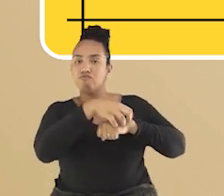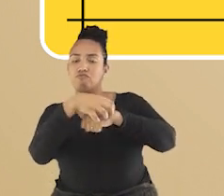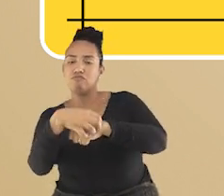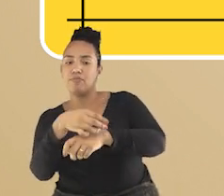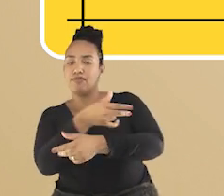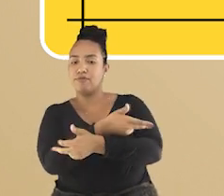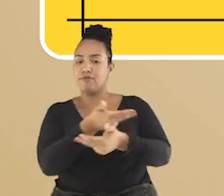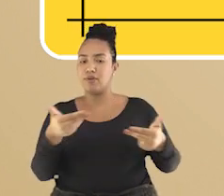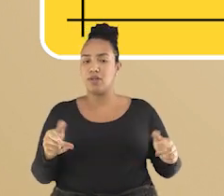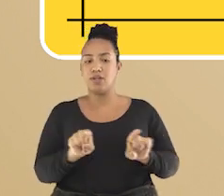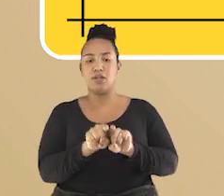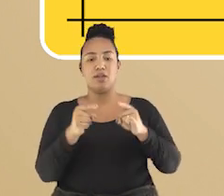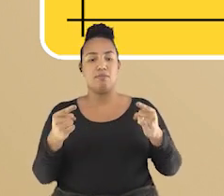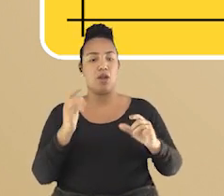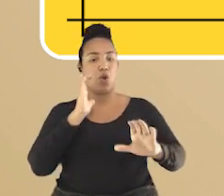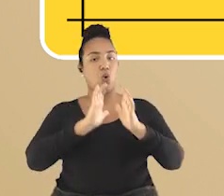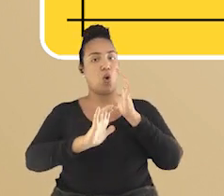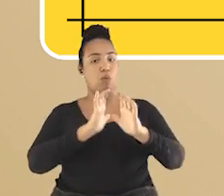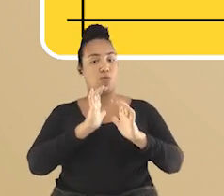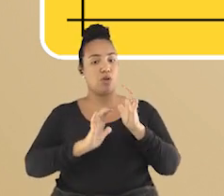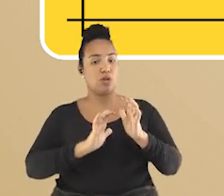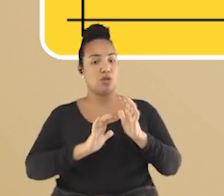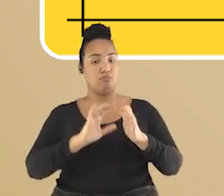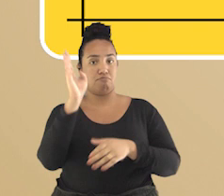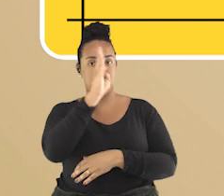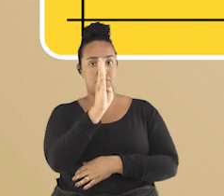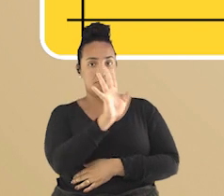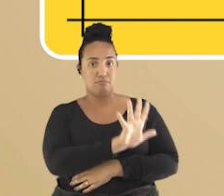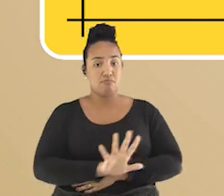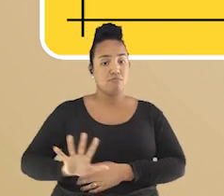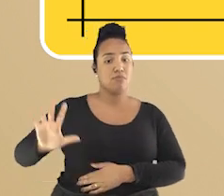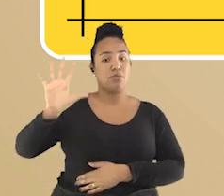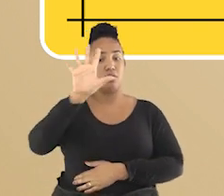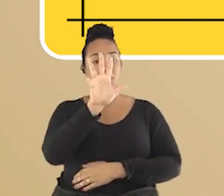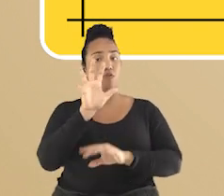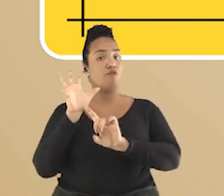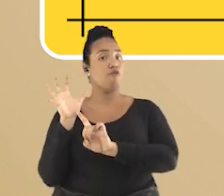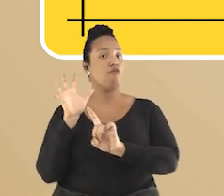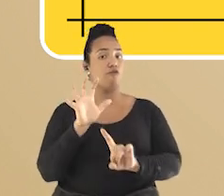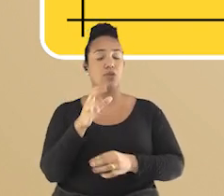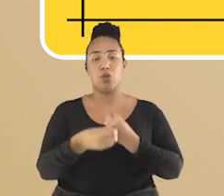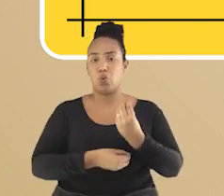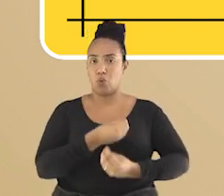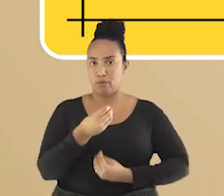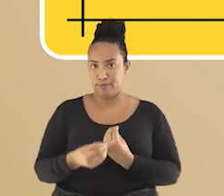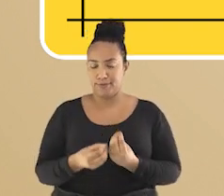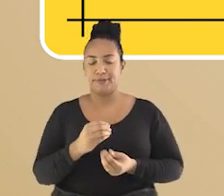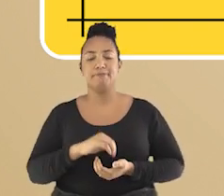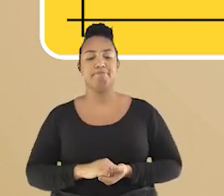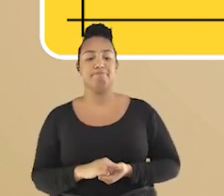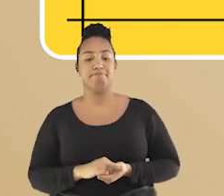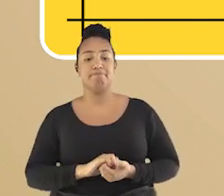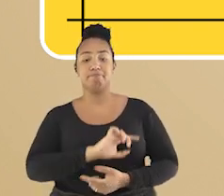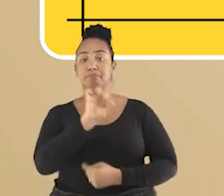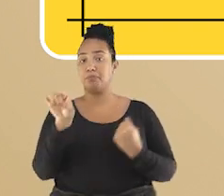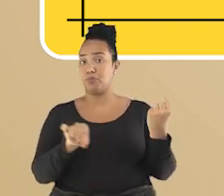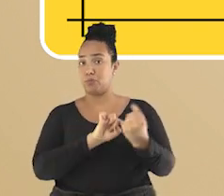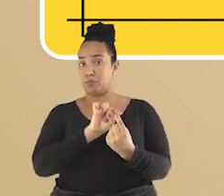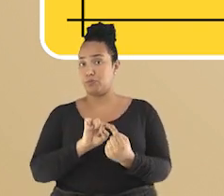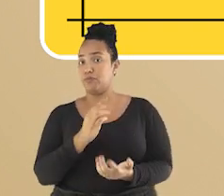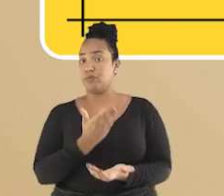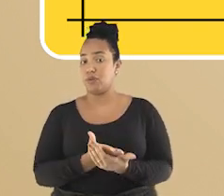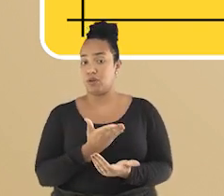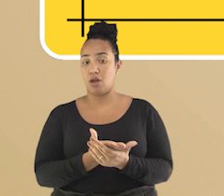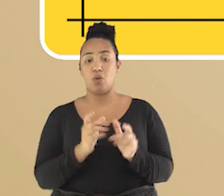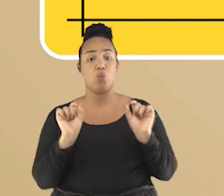de transporte e comunicação na configuração do território brasileiro. E como objetivo da